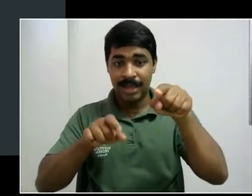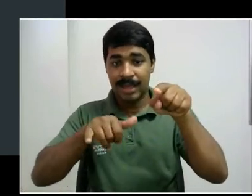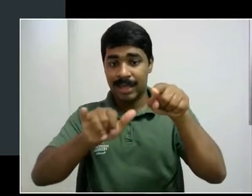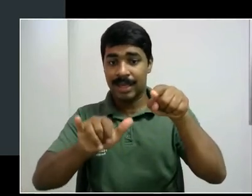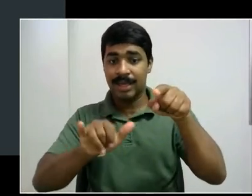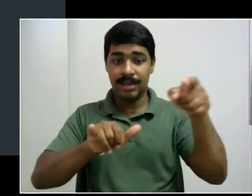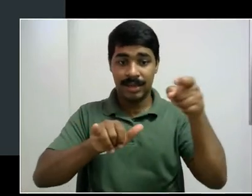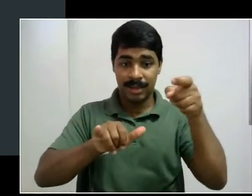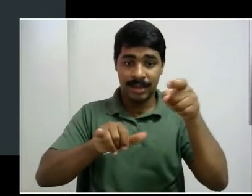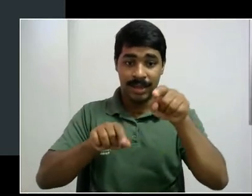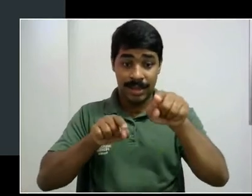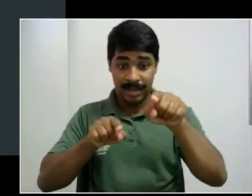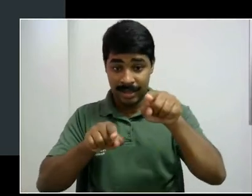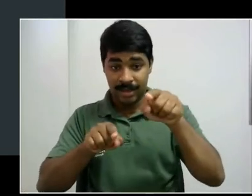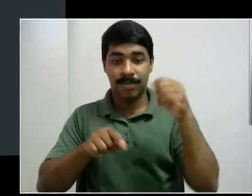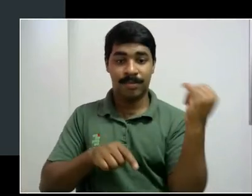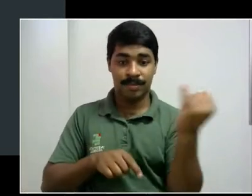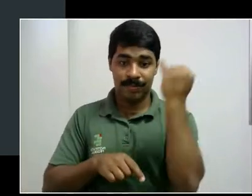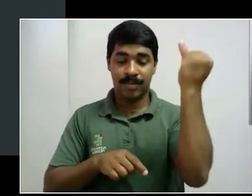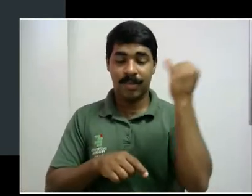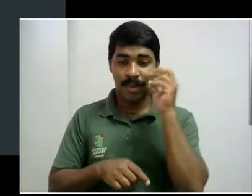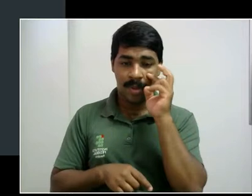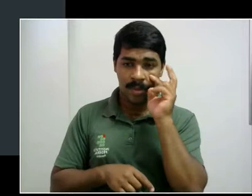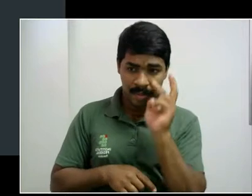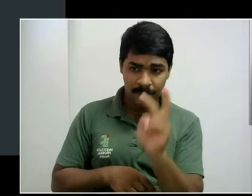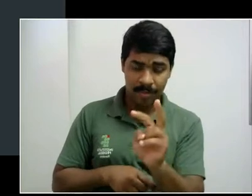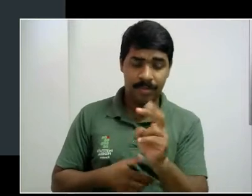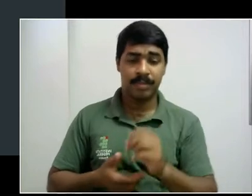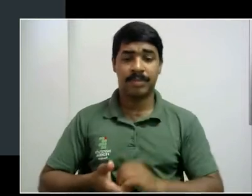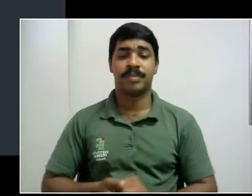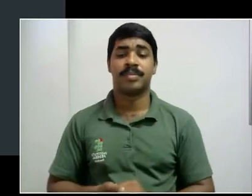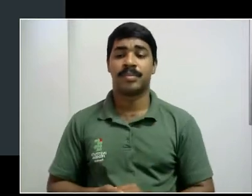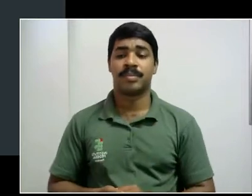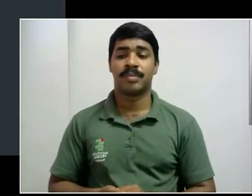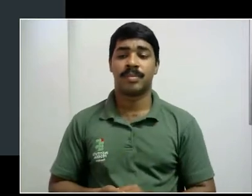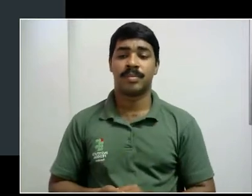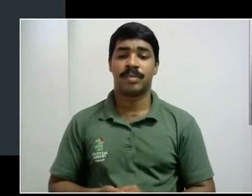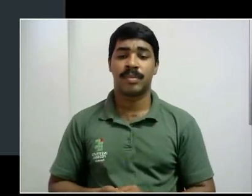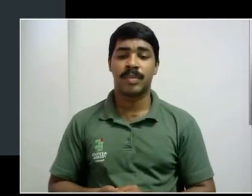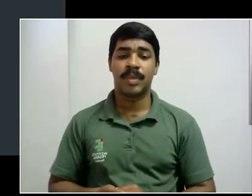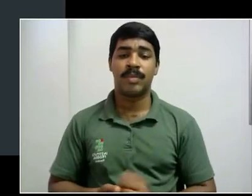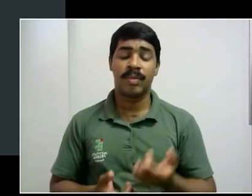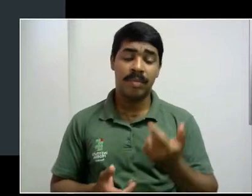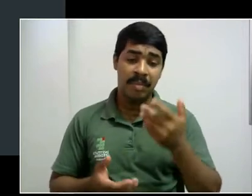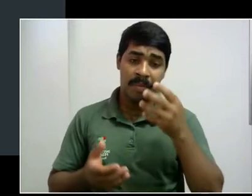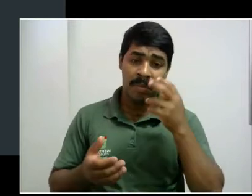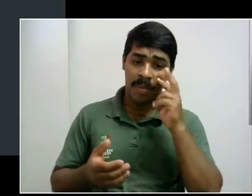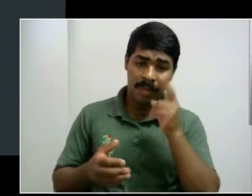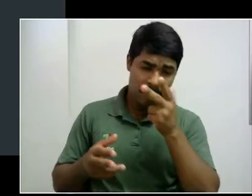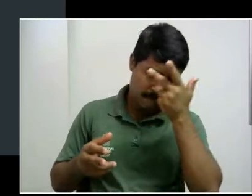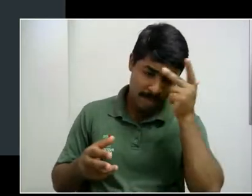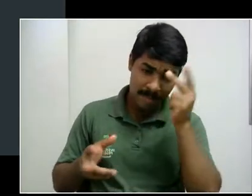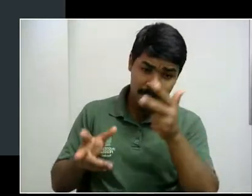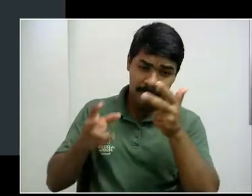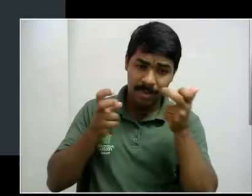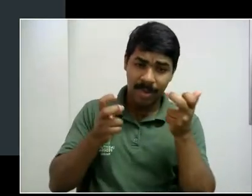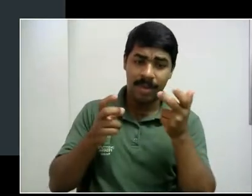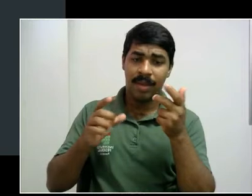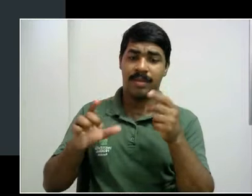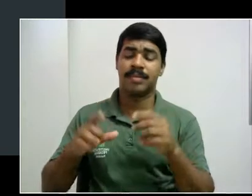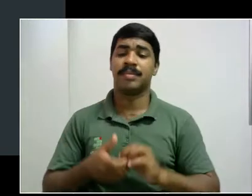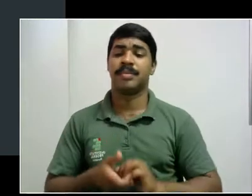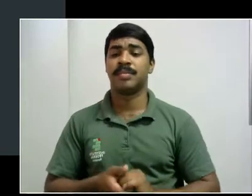quem visualizar o gráfico ele conseguir enxergar qual é a função, quais são os pontos onde ela corta o eixo x e o eixo y, certo? Então